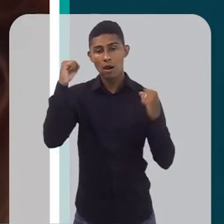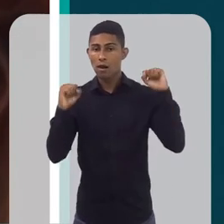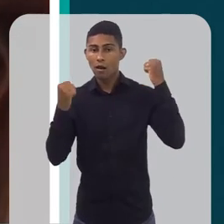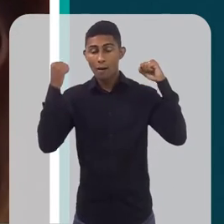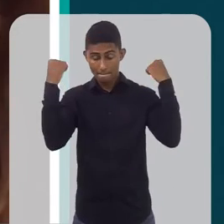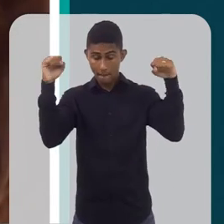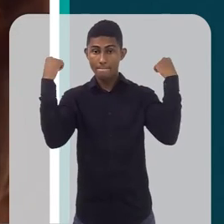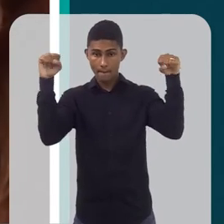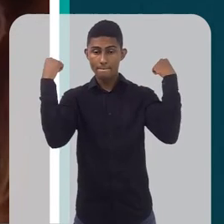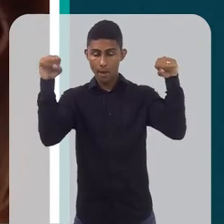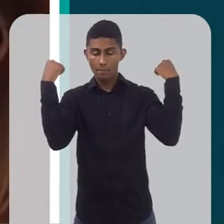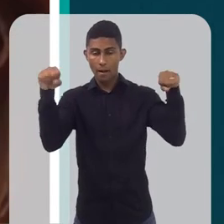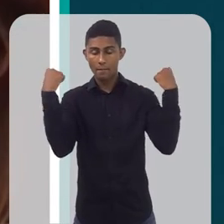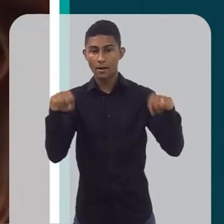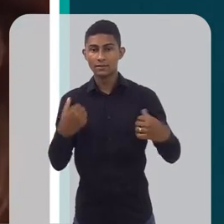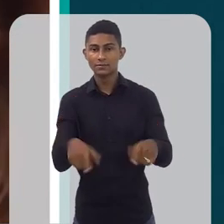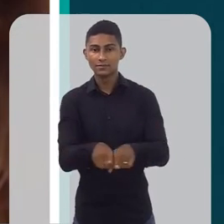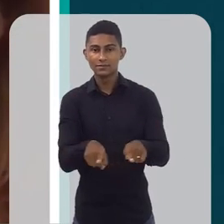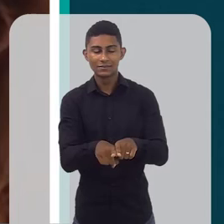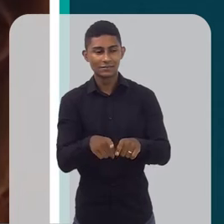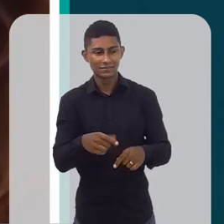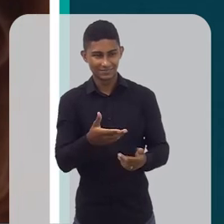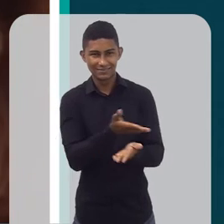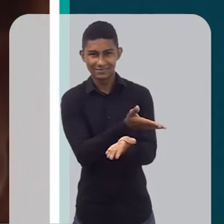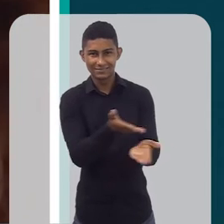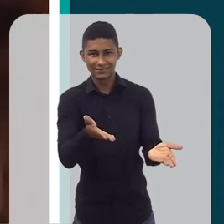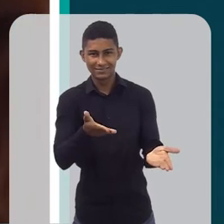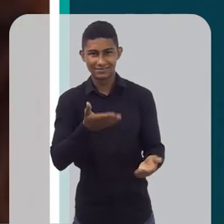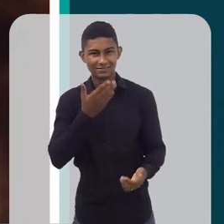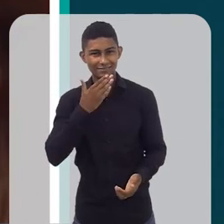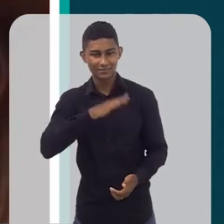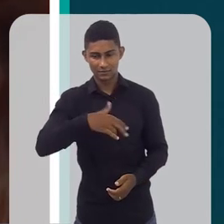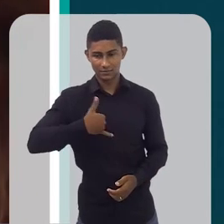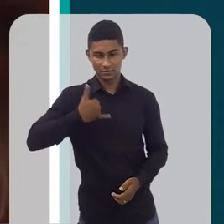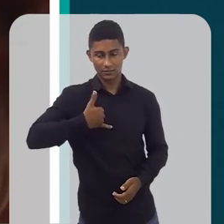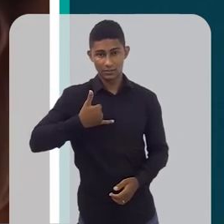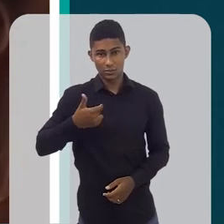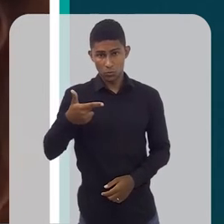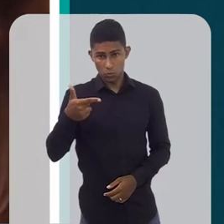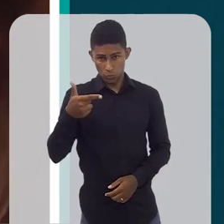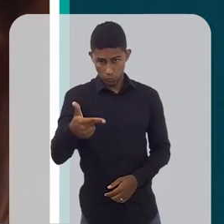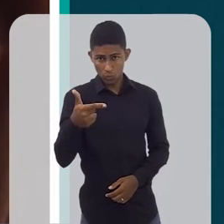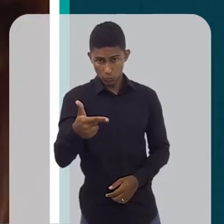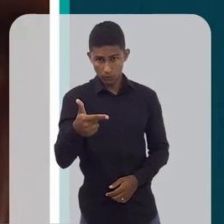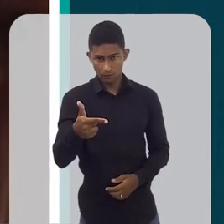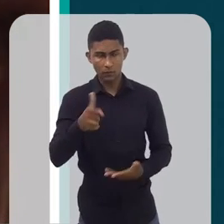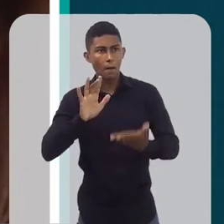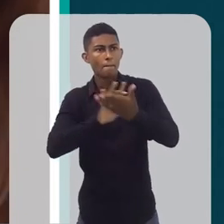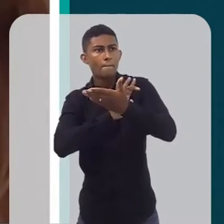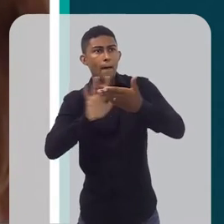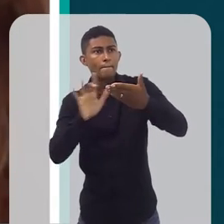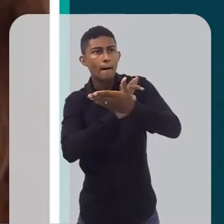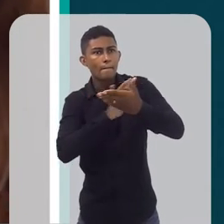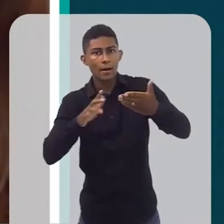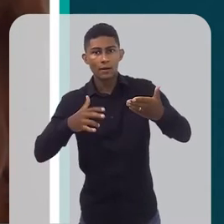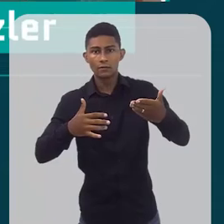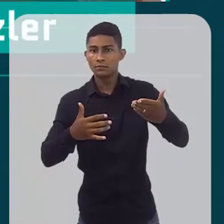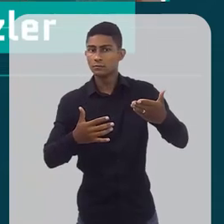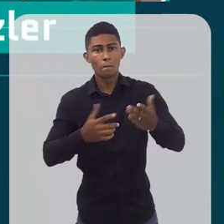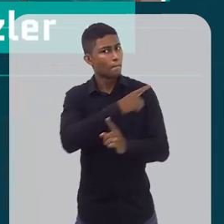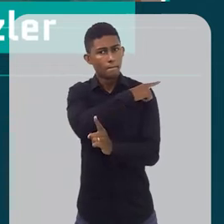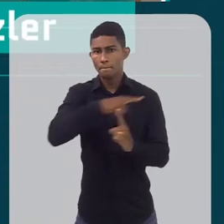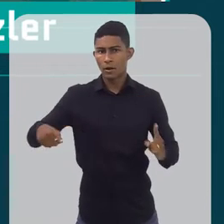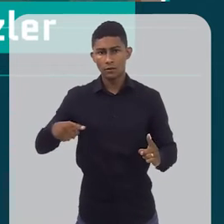atividade física. O tempo de tela em crianças de menor que 2 anos tem que ser proibitivo.